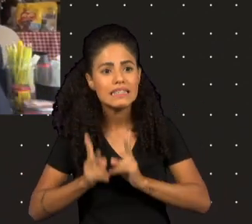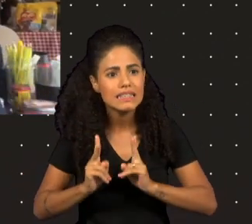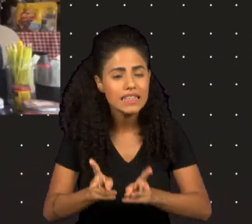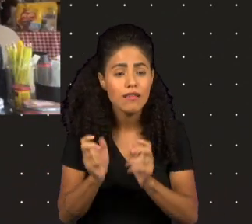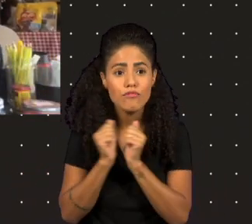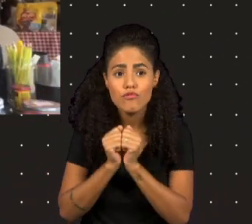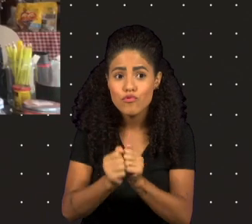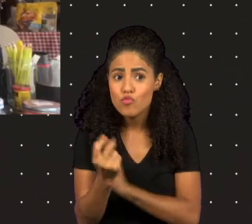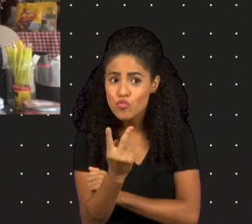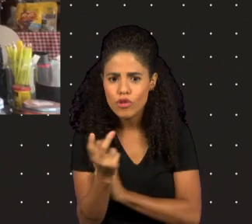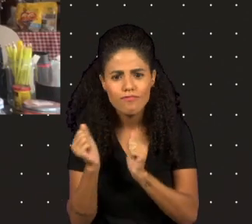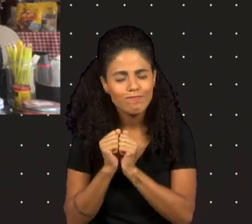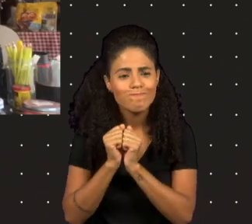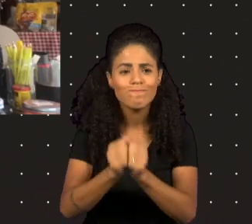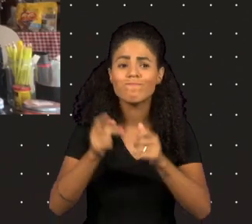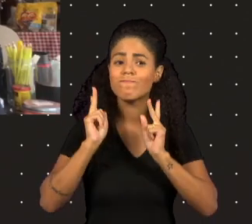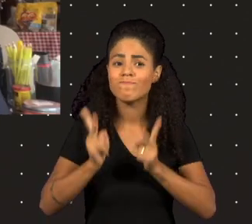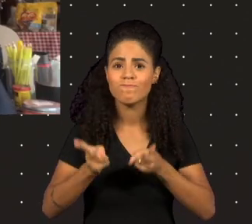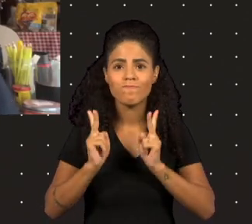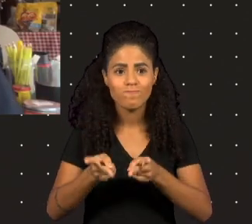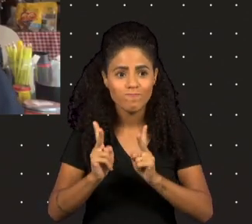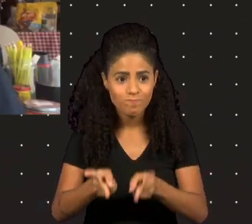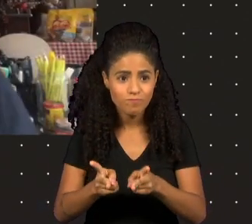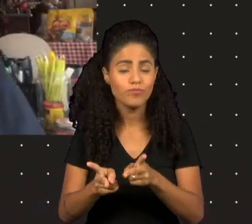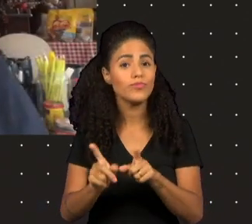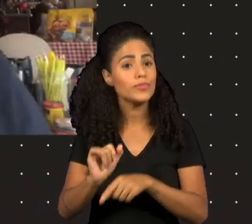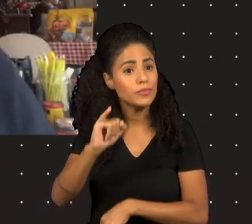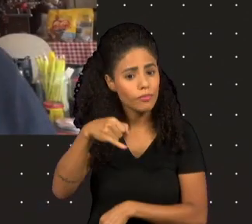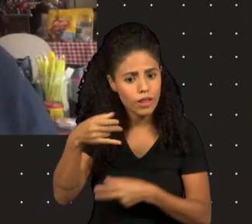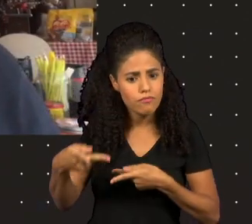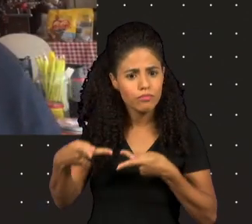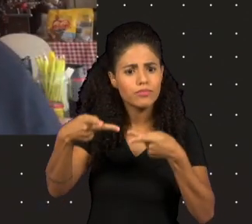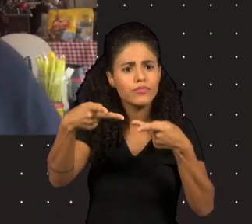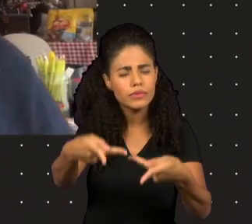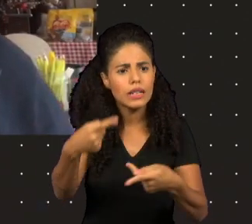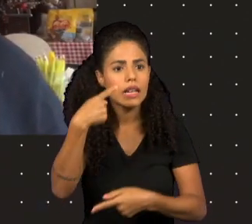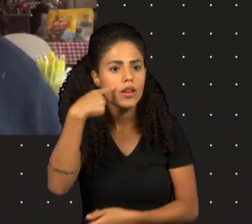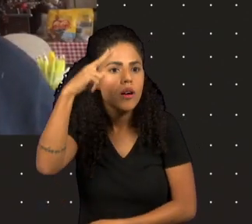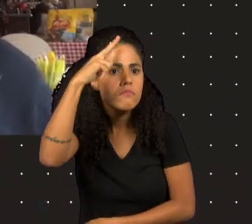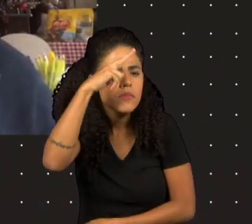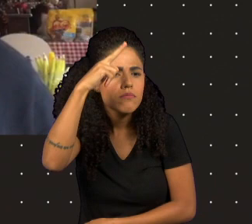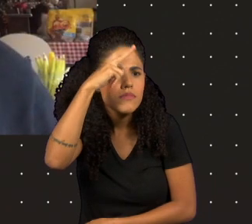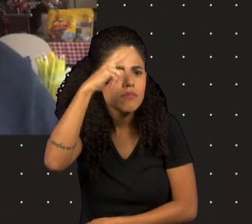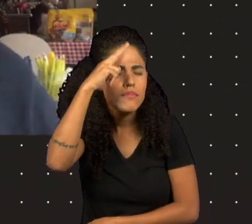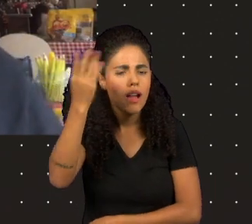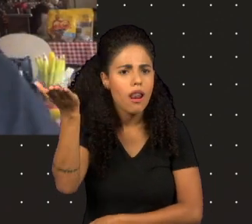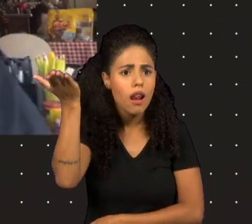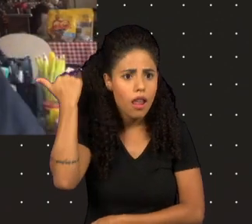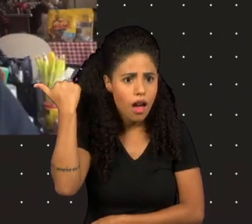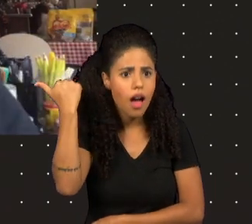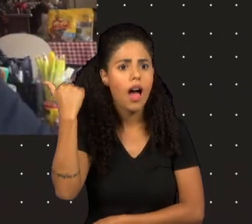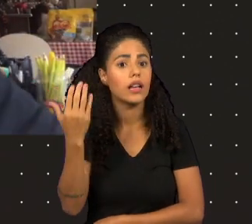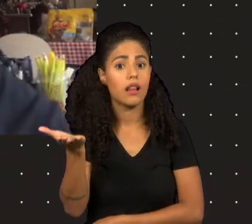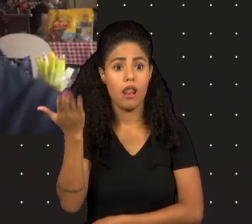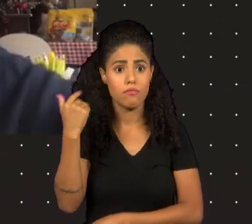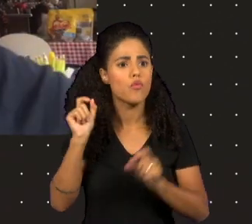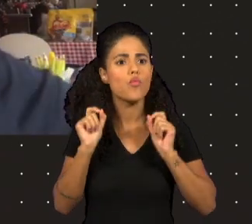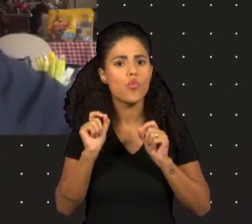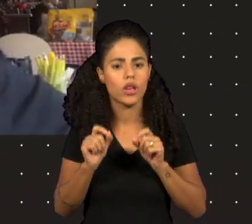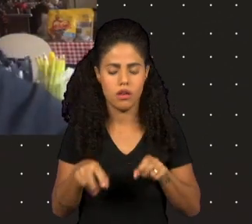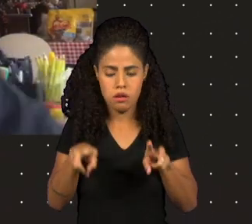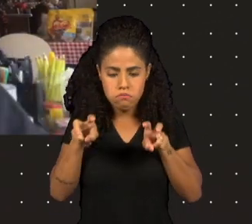muito no Orvieto e eu lembro que nós sentávamos assim, bem aonde, no